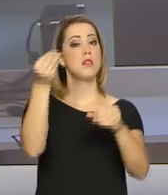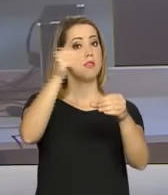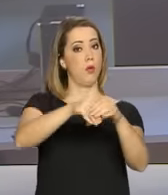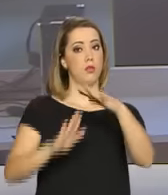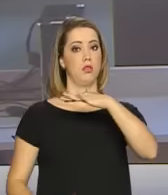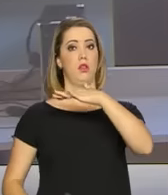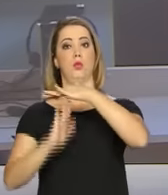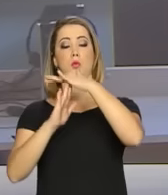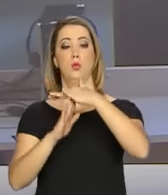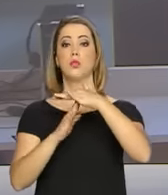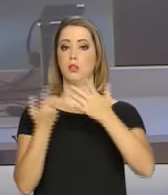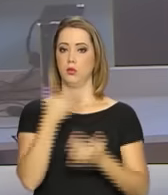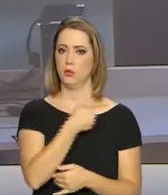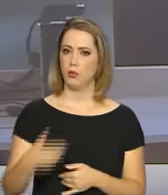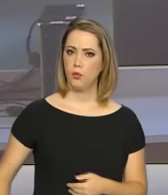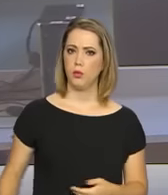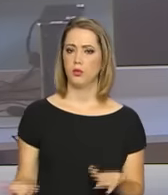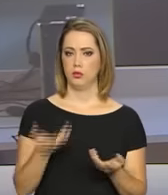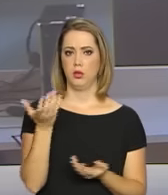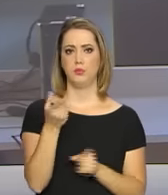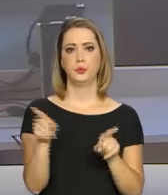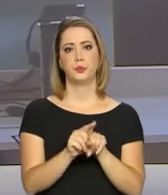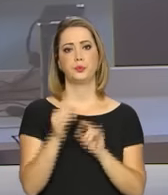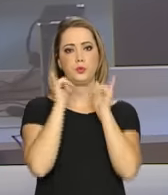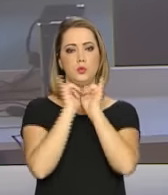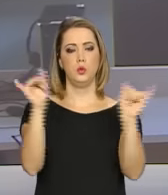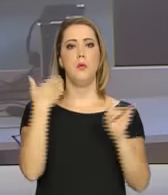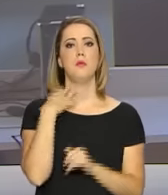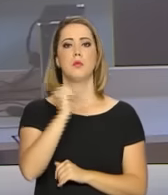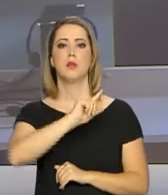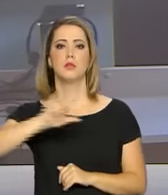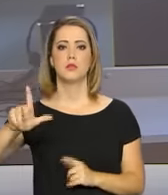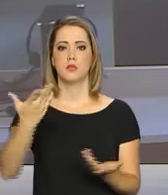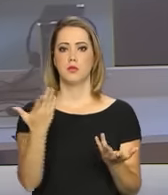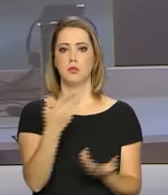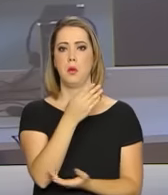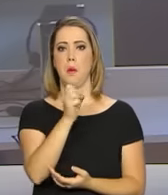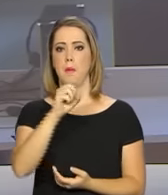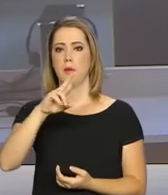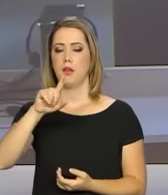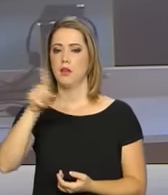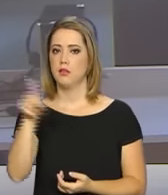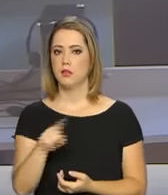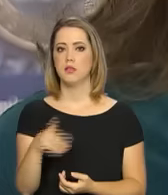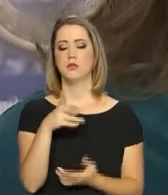estipulada pelo governo os números foram divulgados pelo banco central a repórter Beatriz amiden tem as